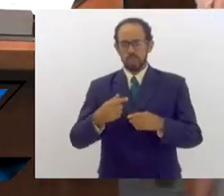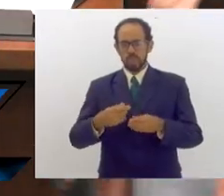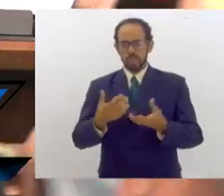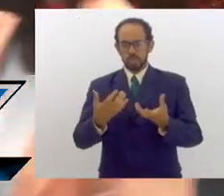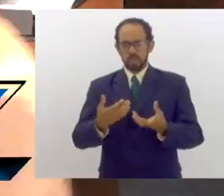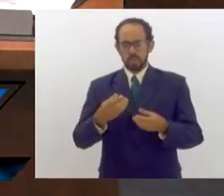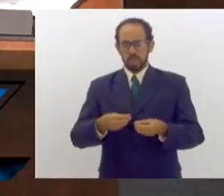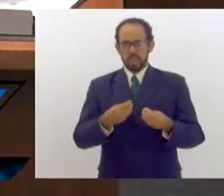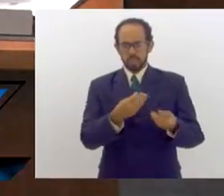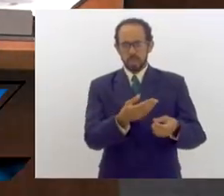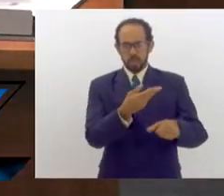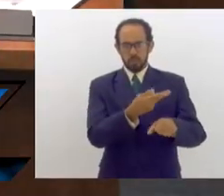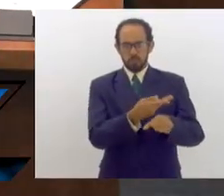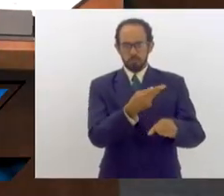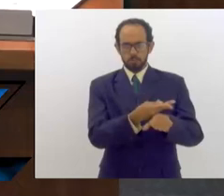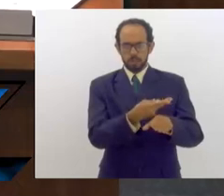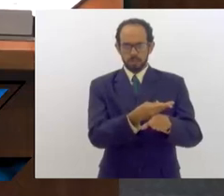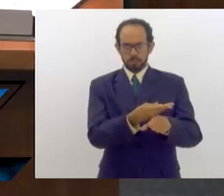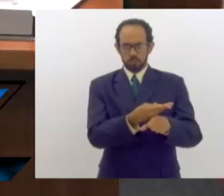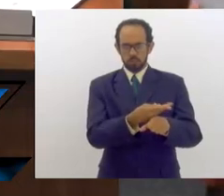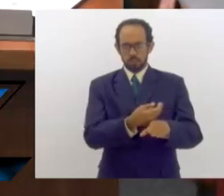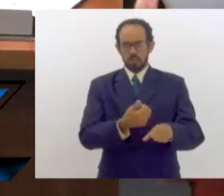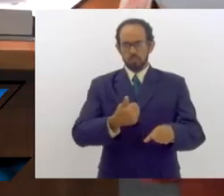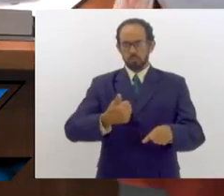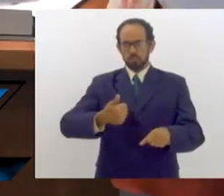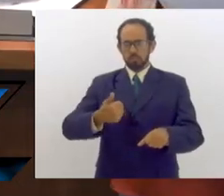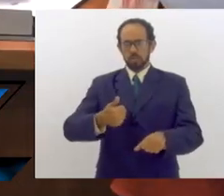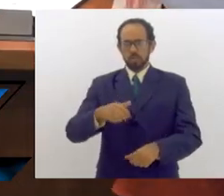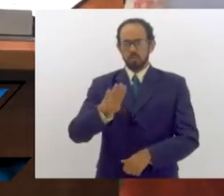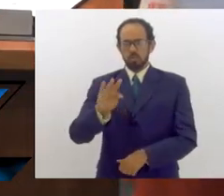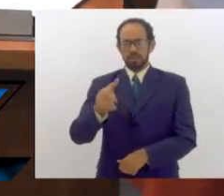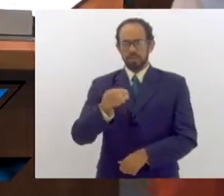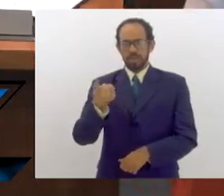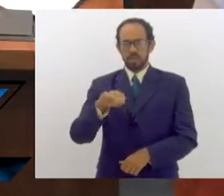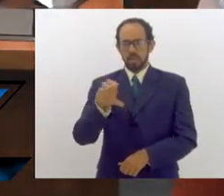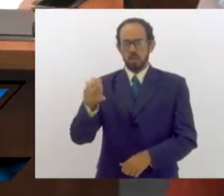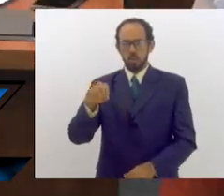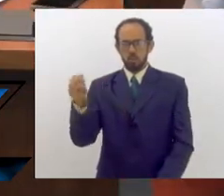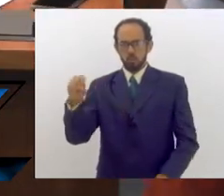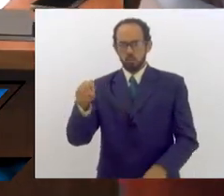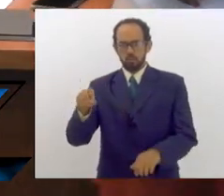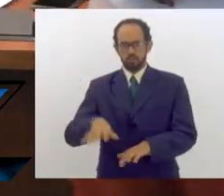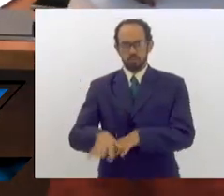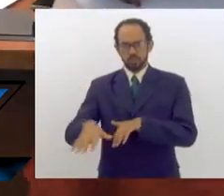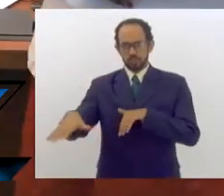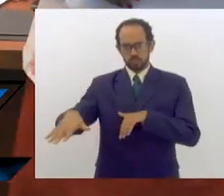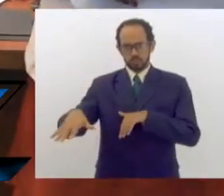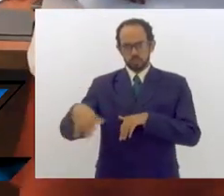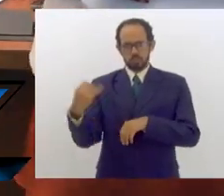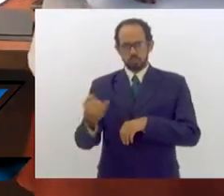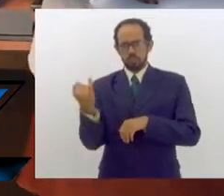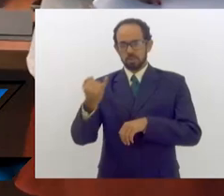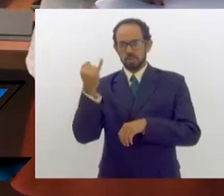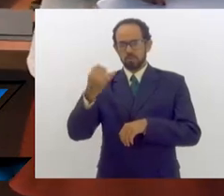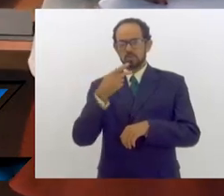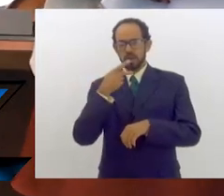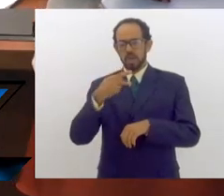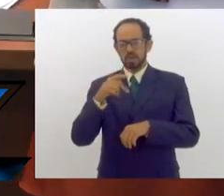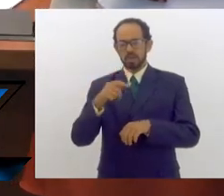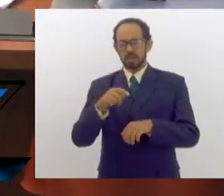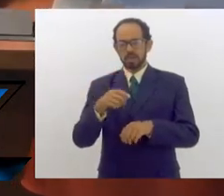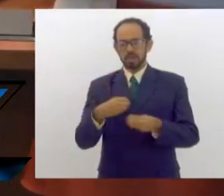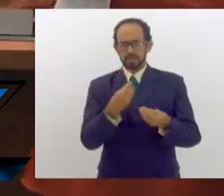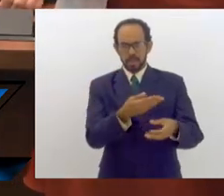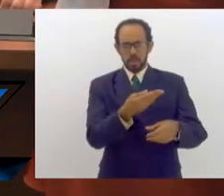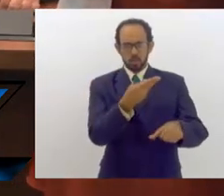construtor da Paz ao primeiro batalhão de polícia do exército E aí é importante destacar que ele não dá o